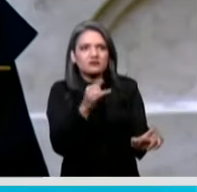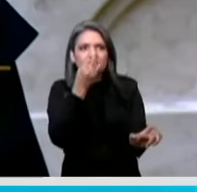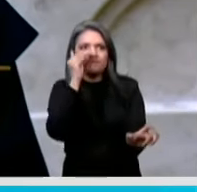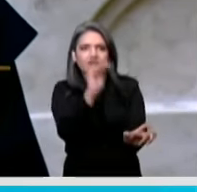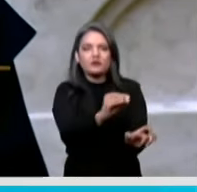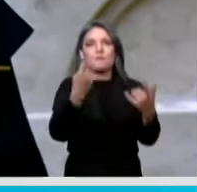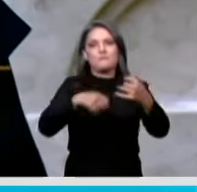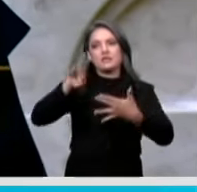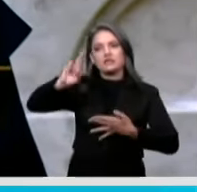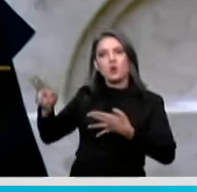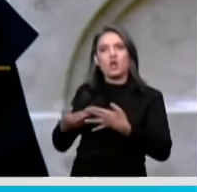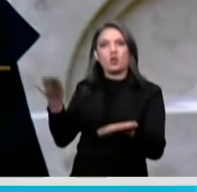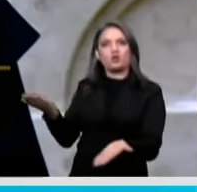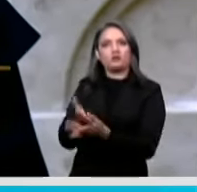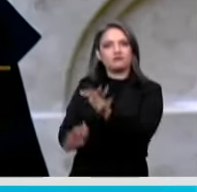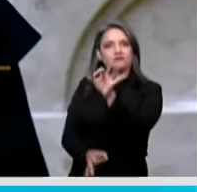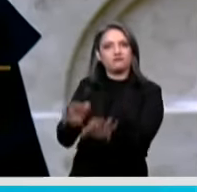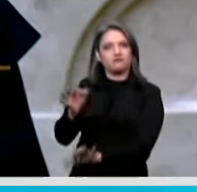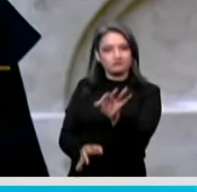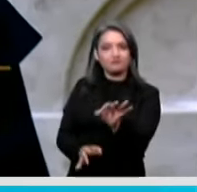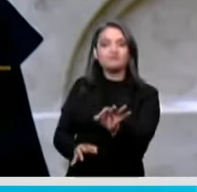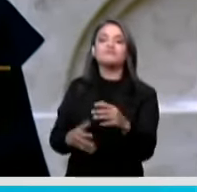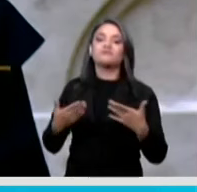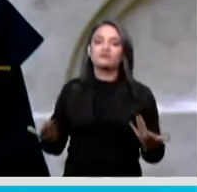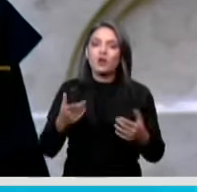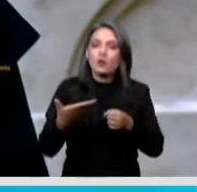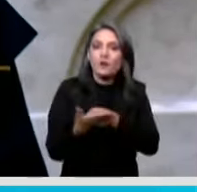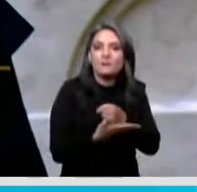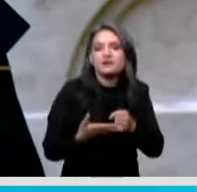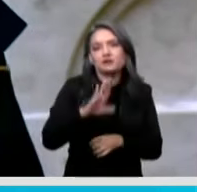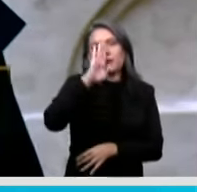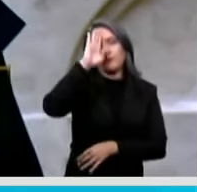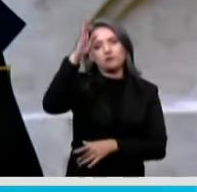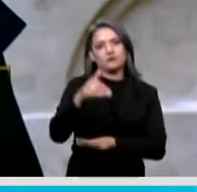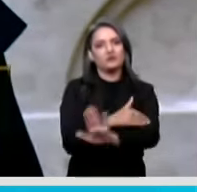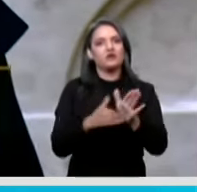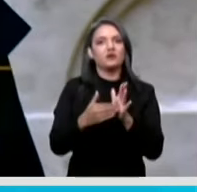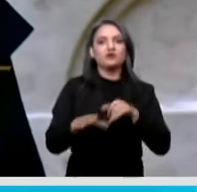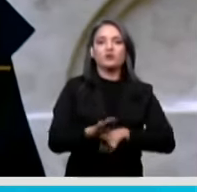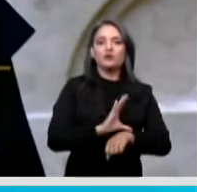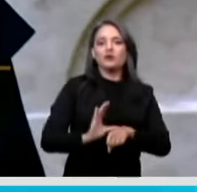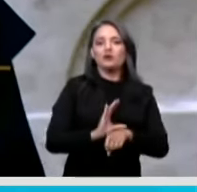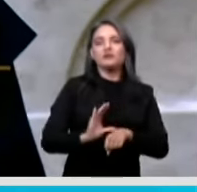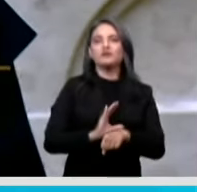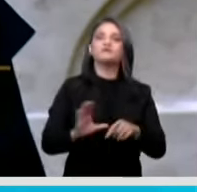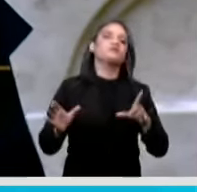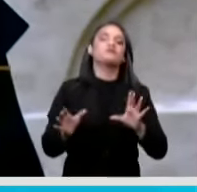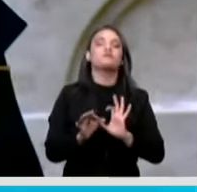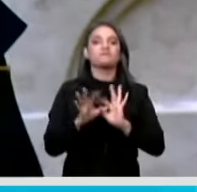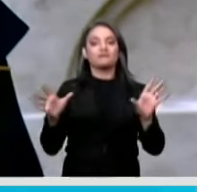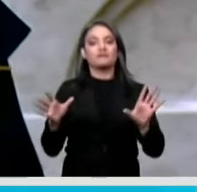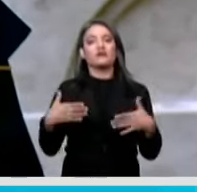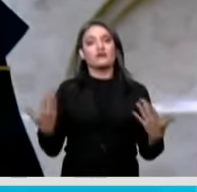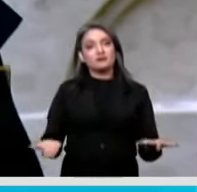eh com aqueles embates que fizeram com que o STF fosse houvessem tentativas de desidratar o STF né